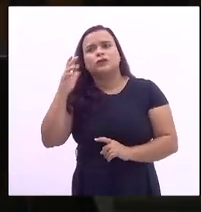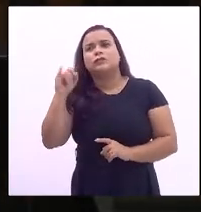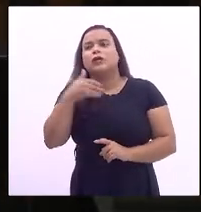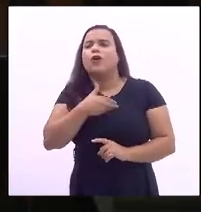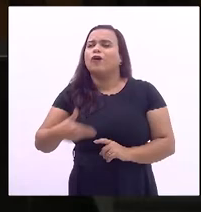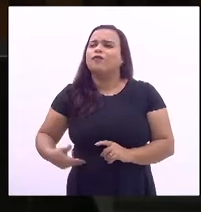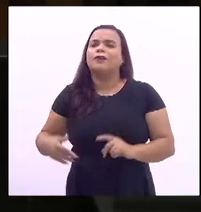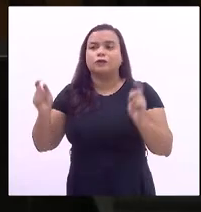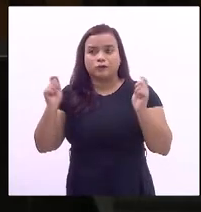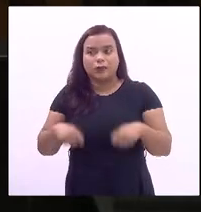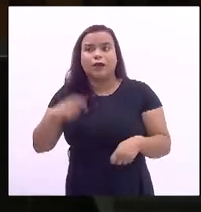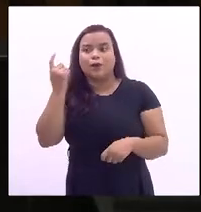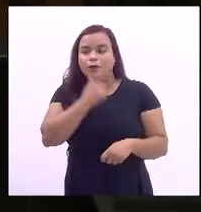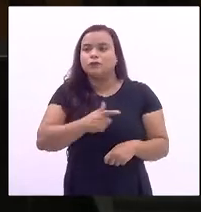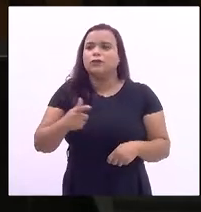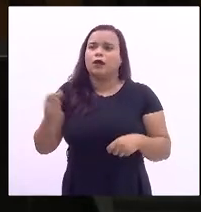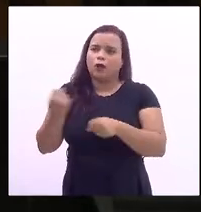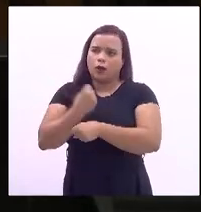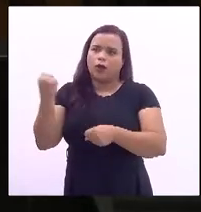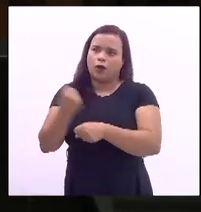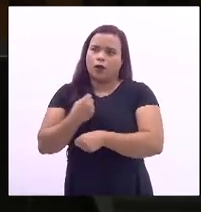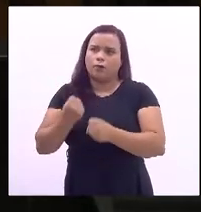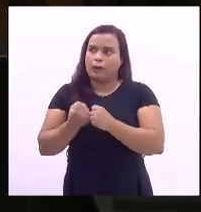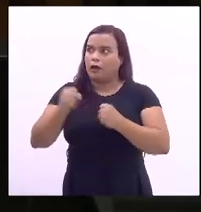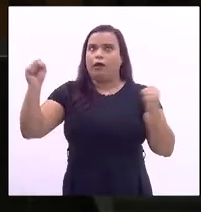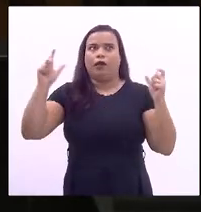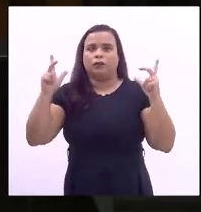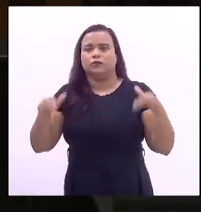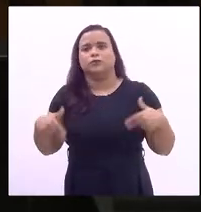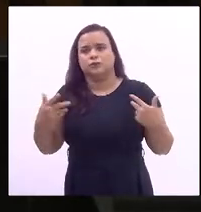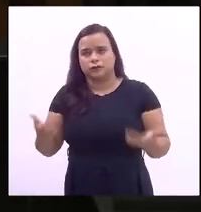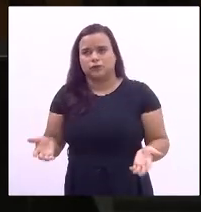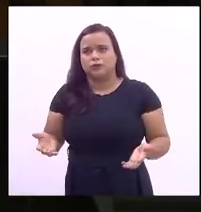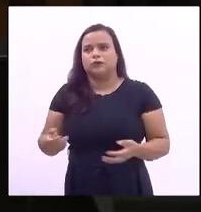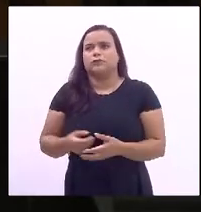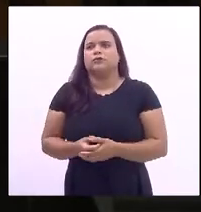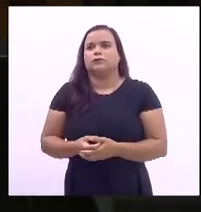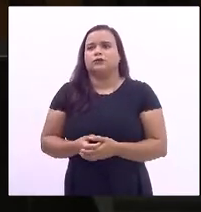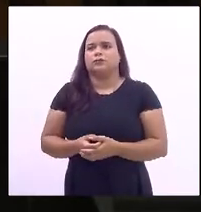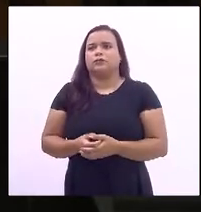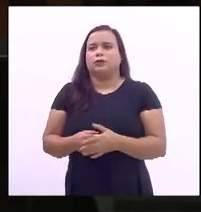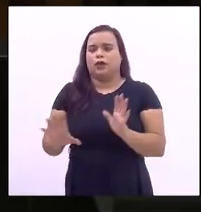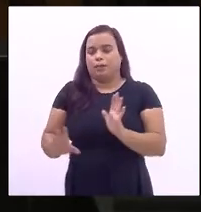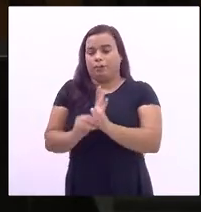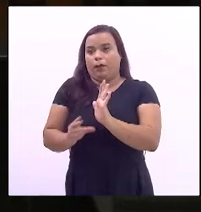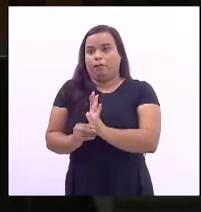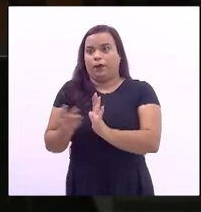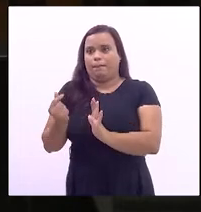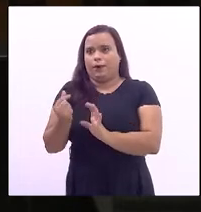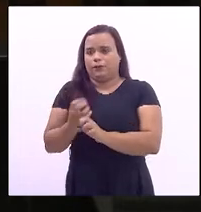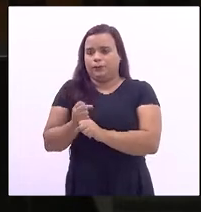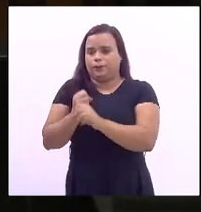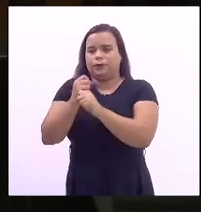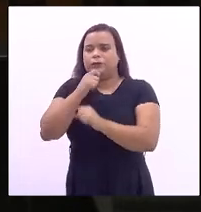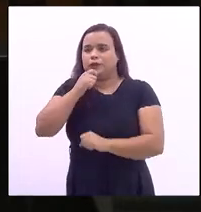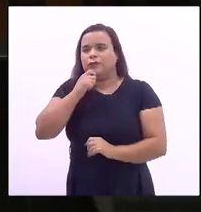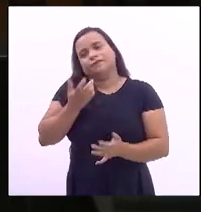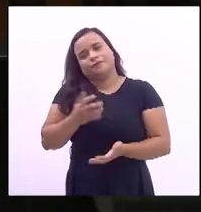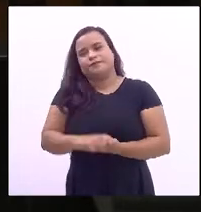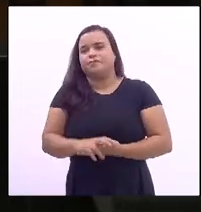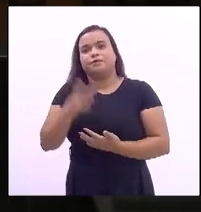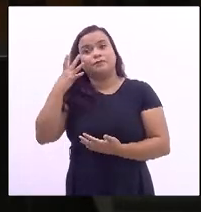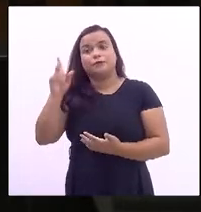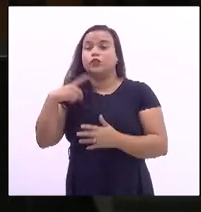governo seria capaz de fazer uma obra dessa monta sem fazer aditivos no preço Mas a gente sempre